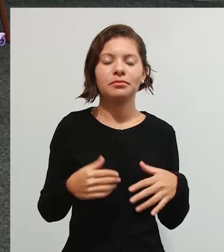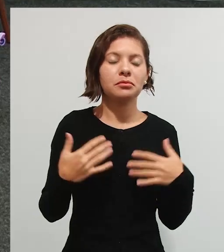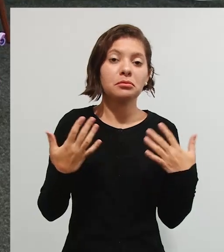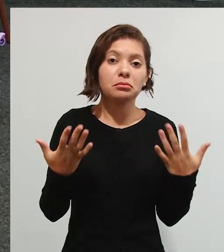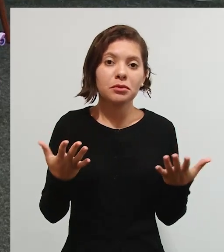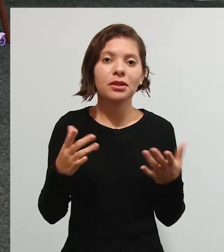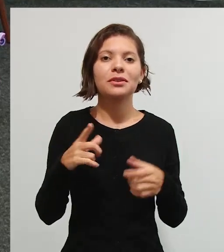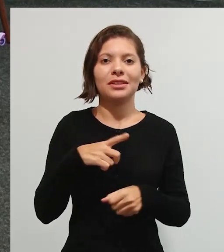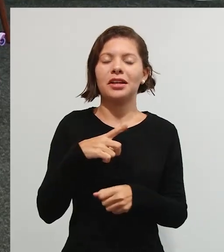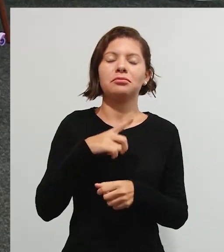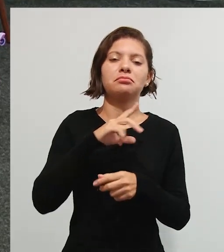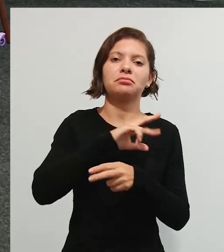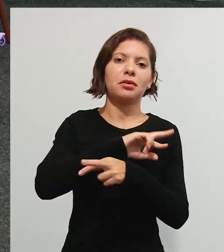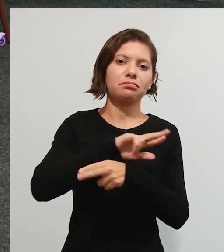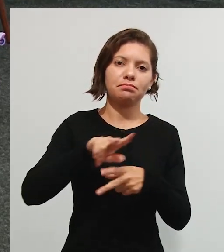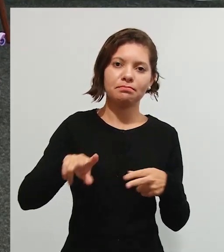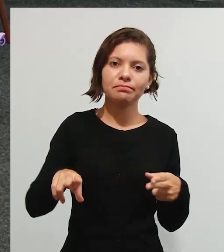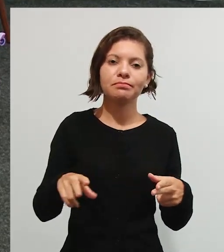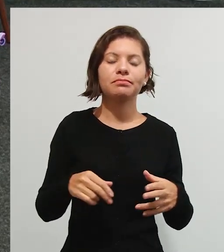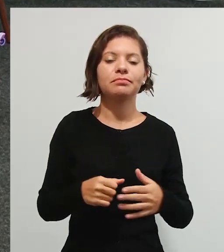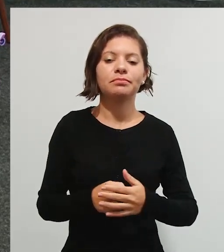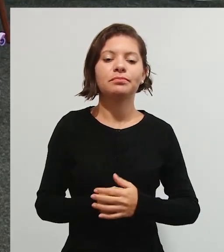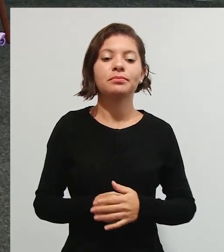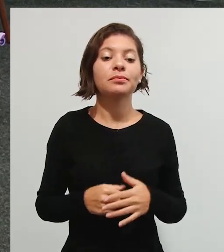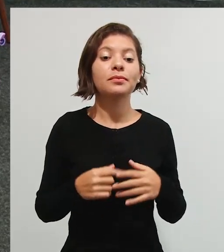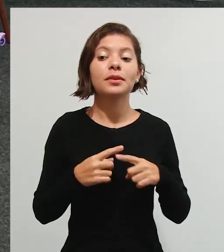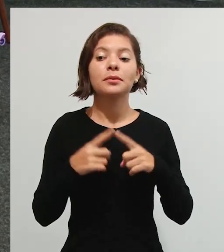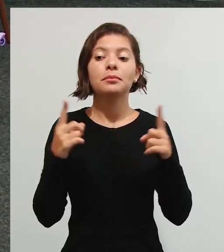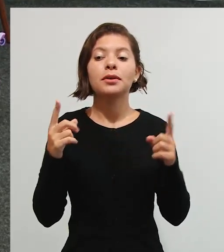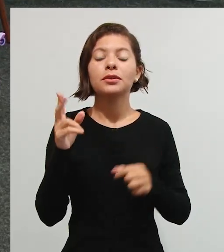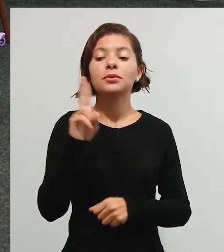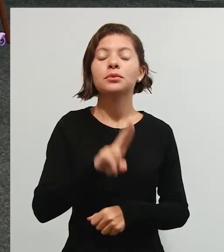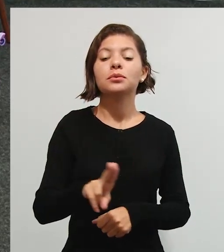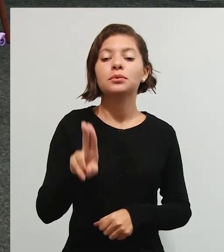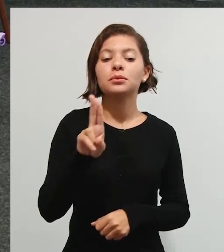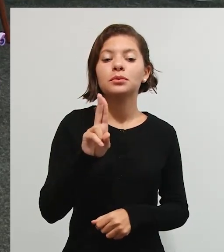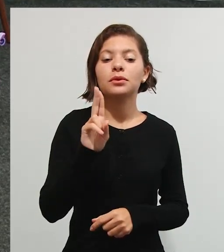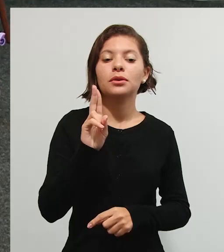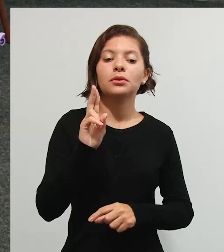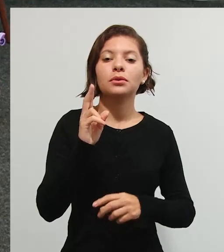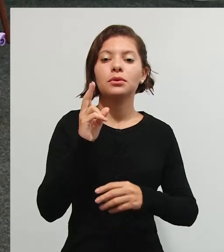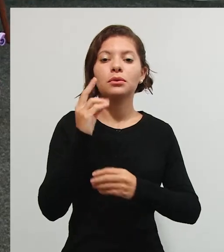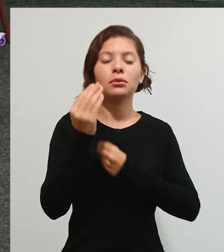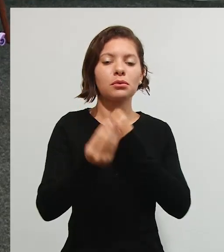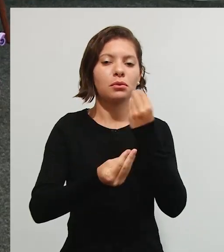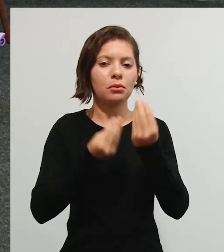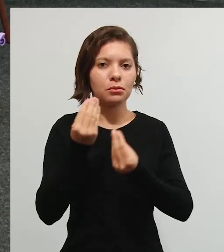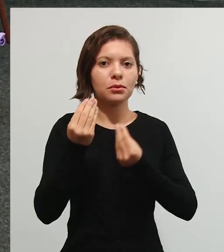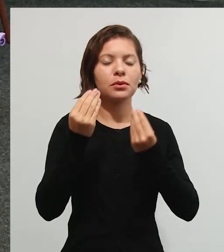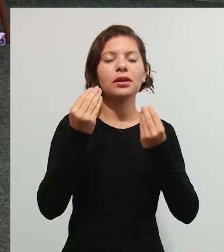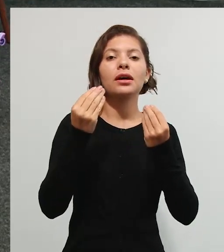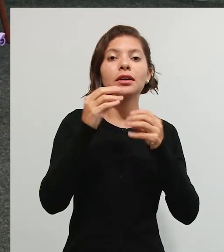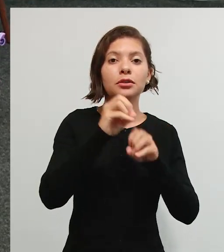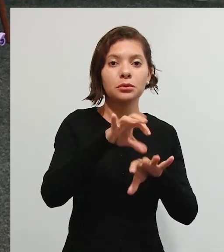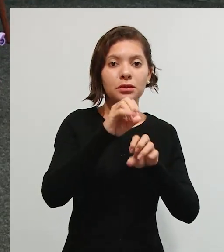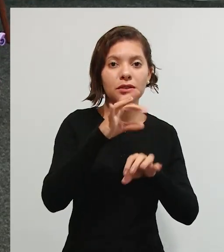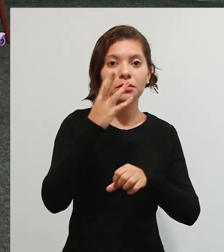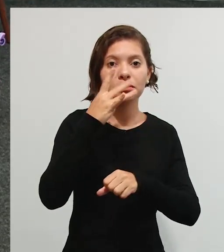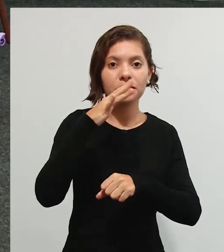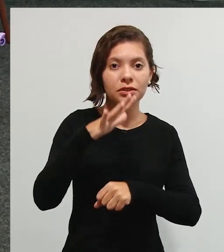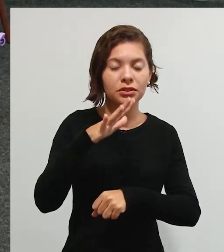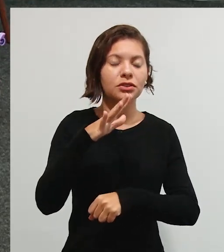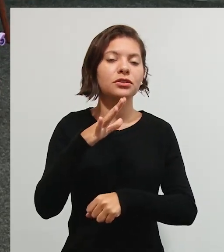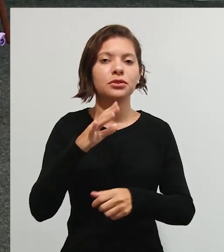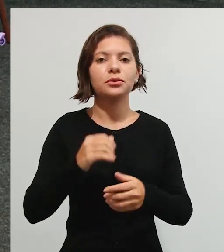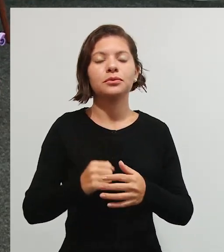emborrachado. Então, tem várias versões. Mas ele é utilizado em todo o processo da educação infantil,